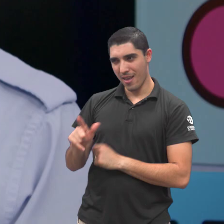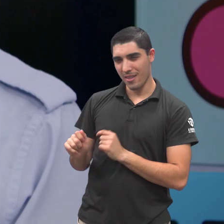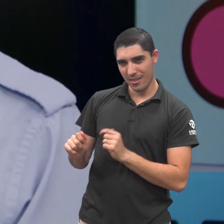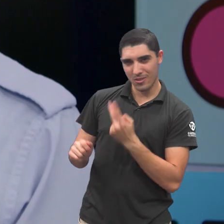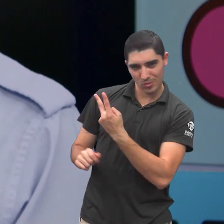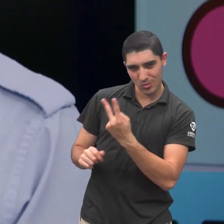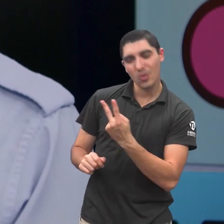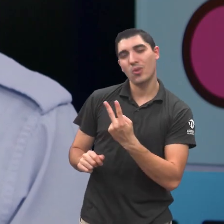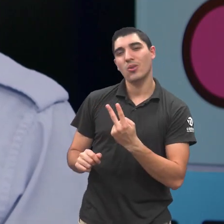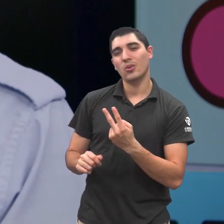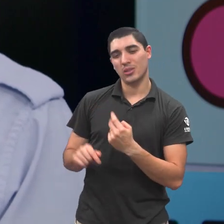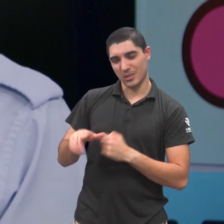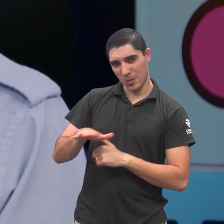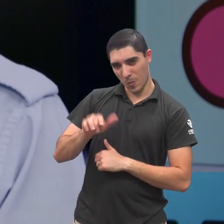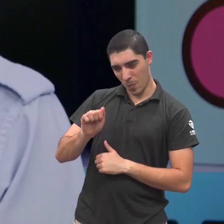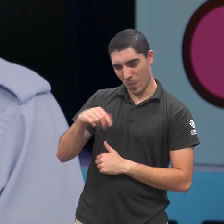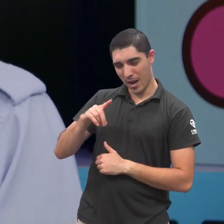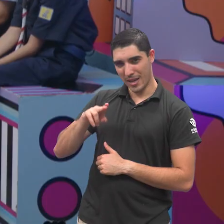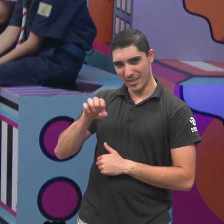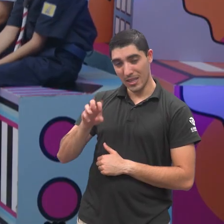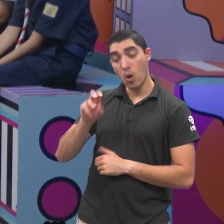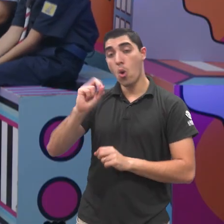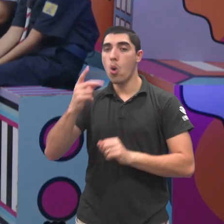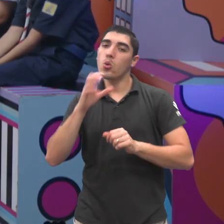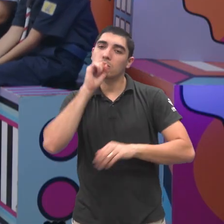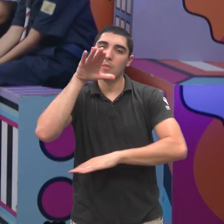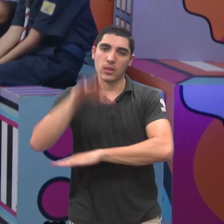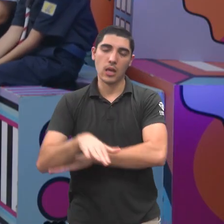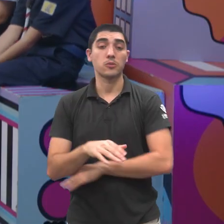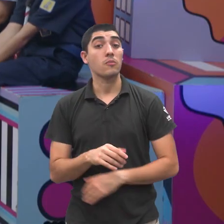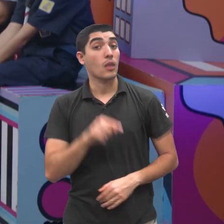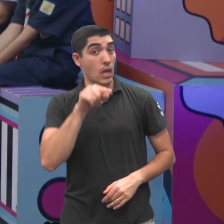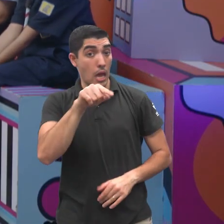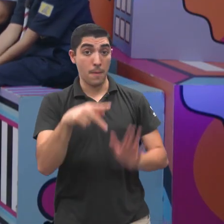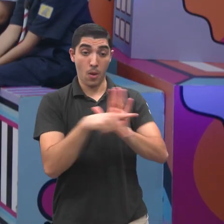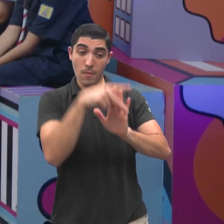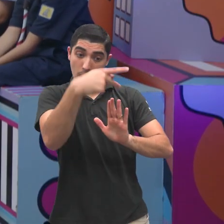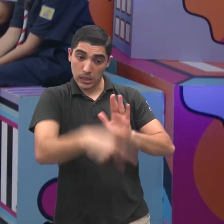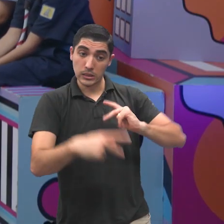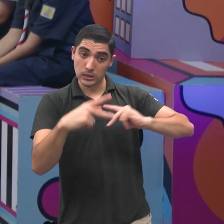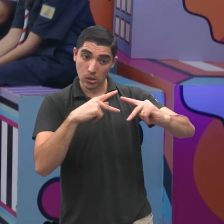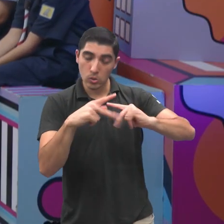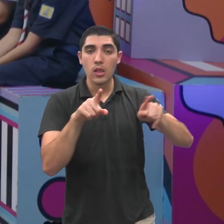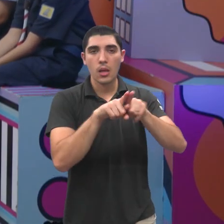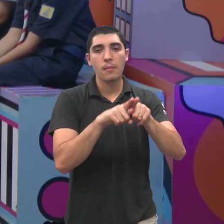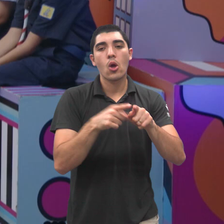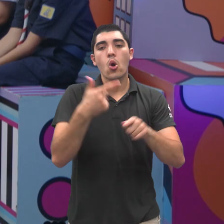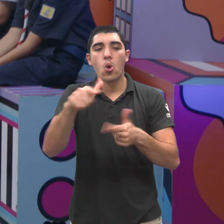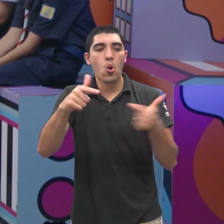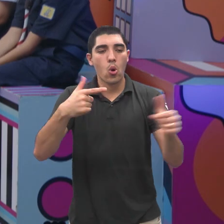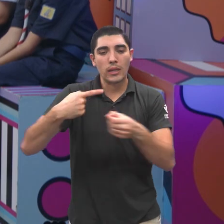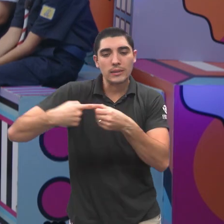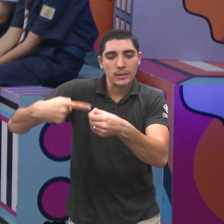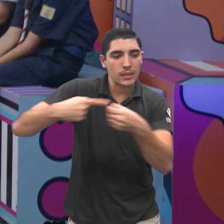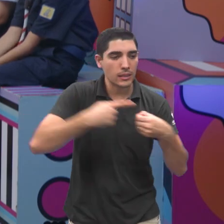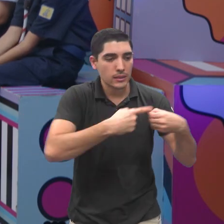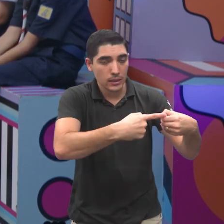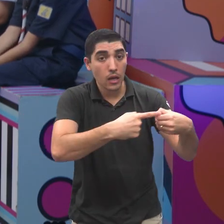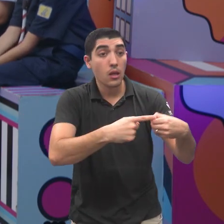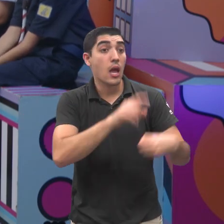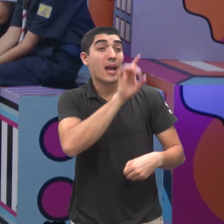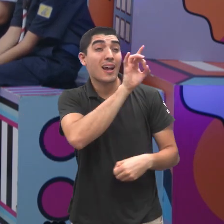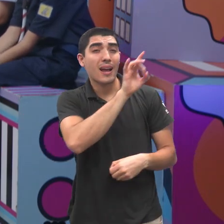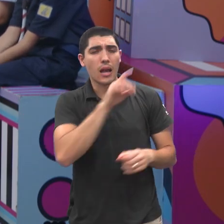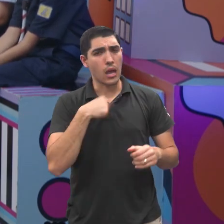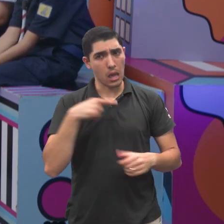no sábado à tarde. Perfeito. E lembrando que esse distrito é relacionado a São José dos Campos e algumas cidades vizinhas. Cada região